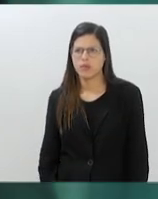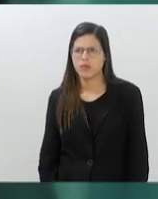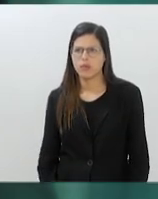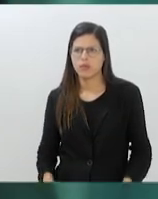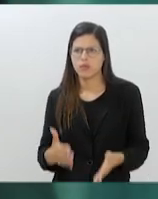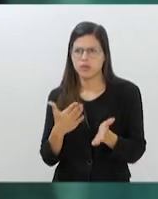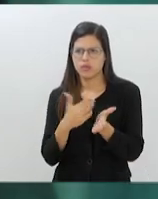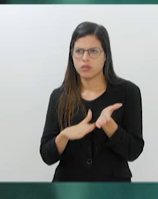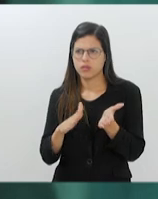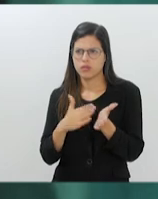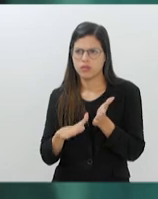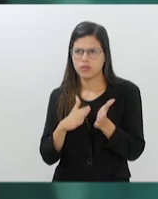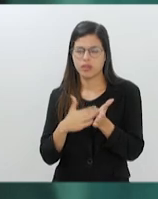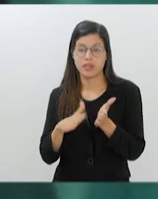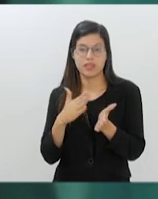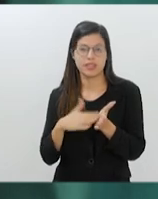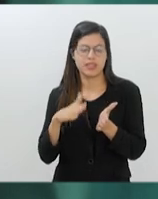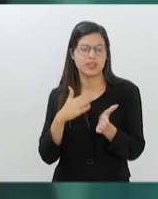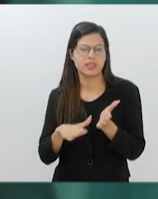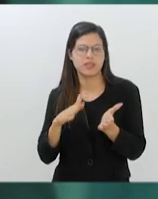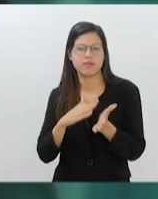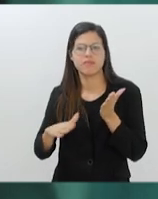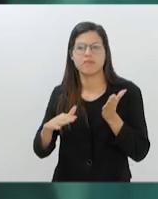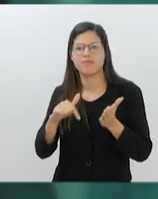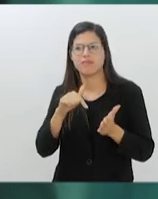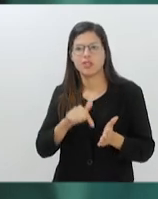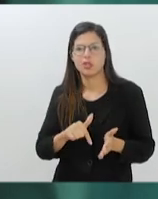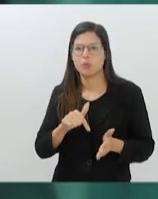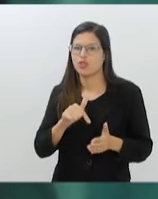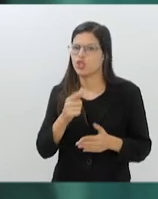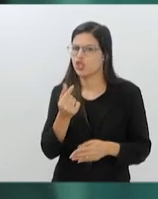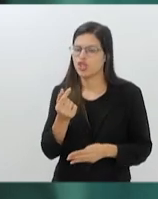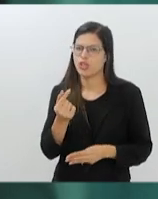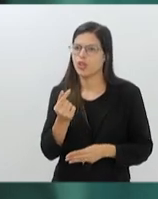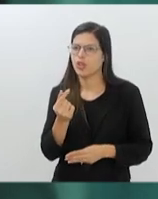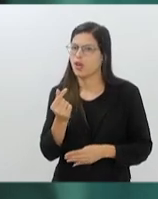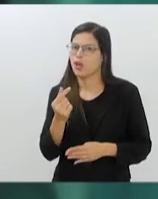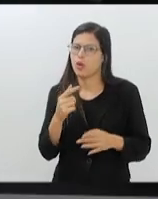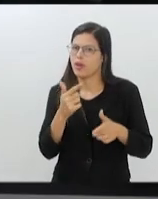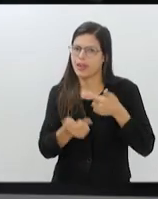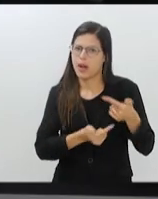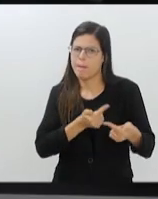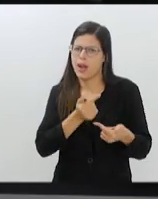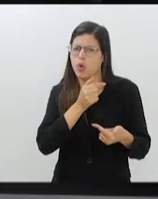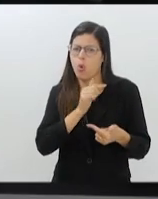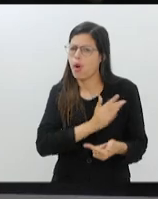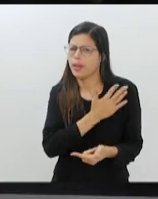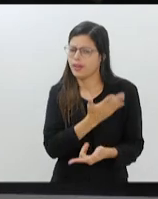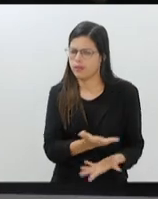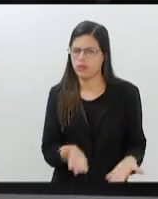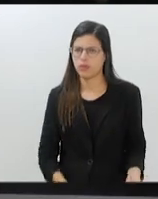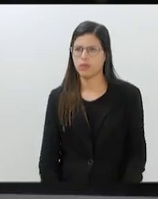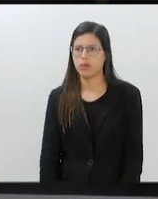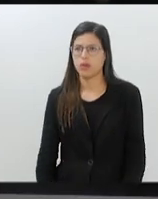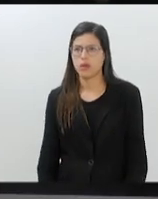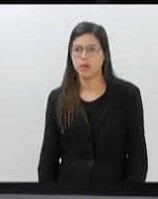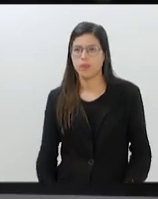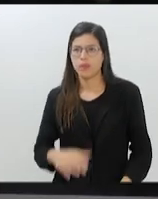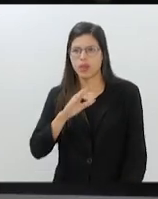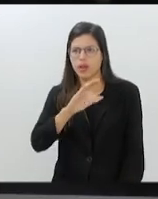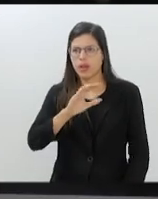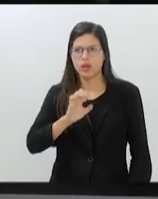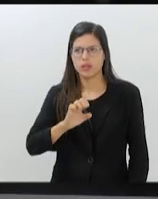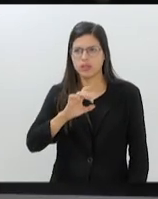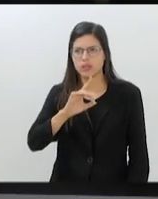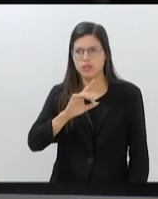público é um serviço pessimamente prestado pela ced em todo o estado do Rio de Janeiro não mas olha só a cedai hoje ela tem que cuidar dos Mananciais por isso essa